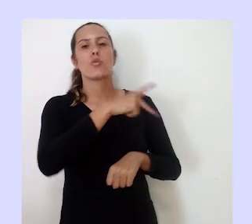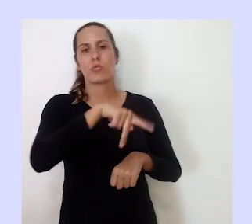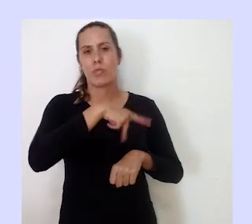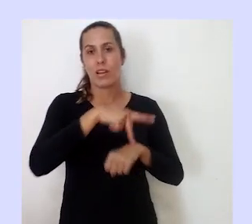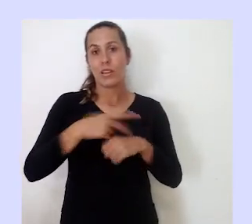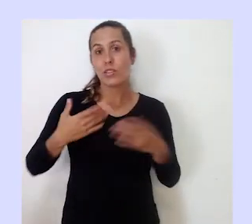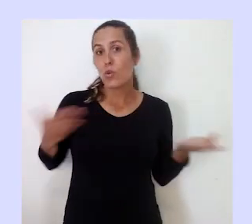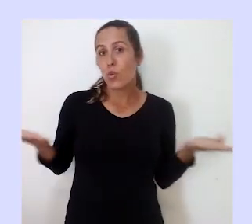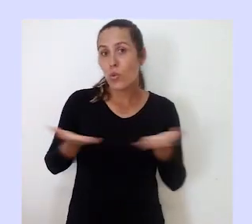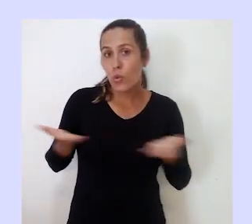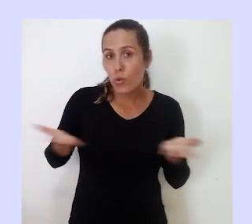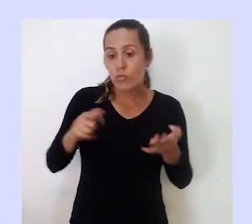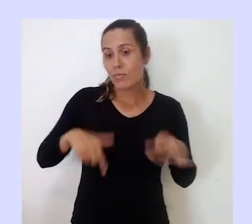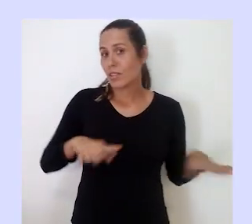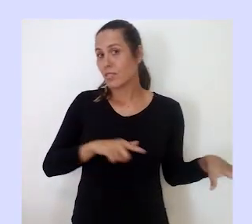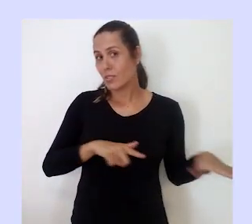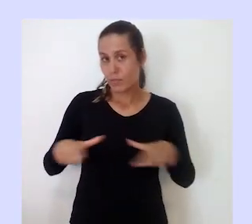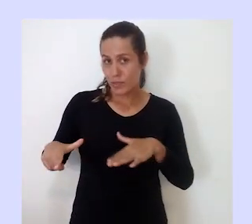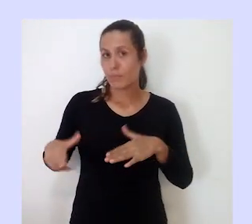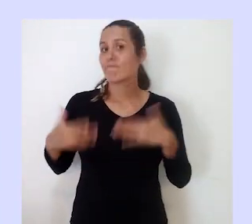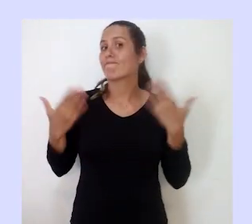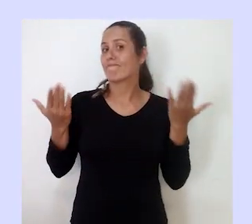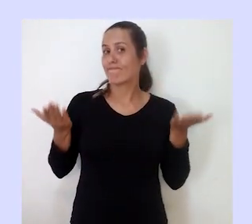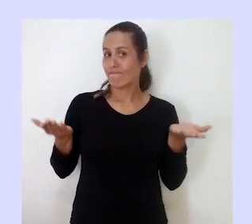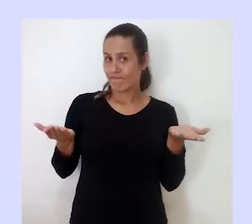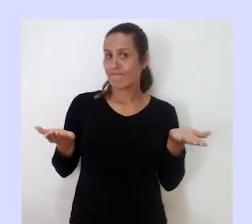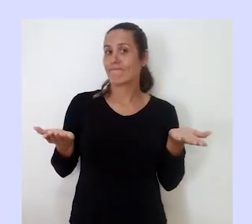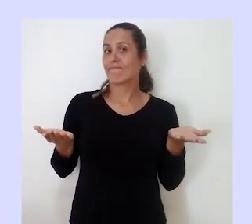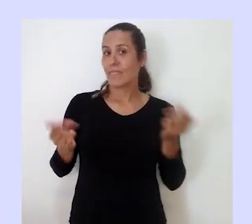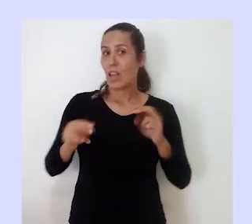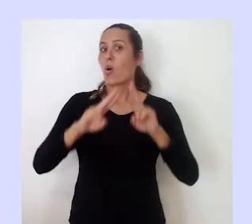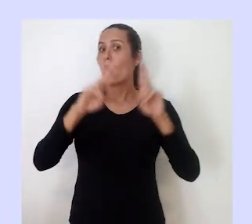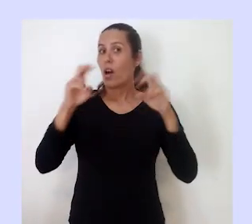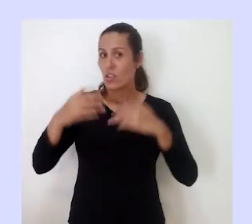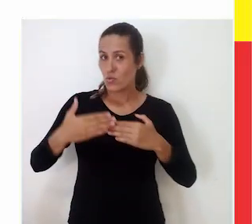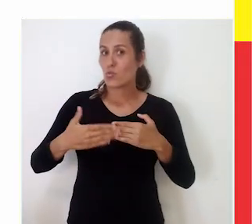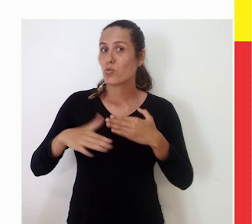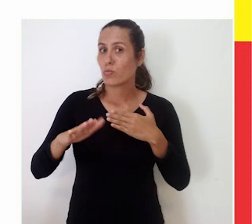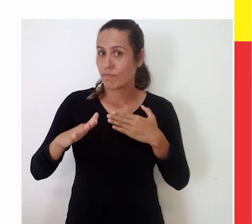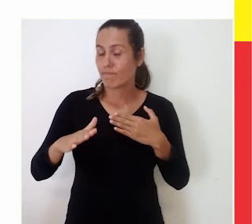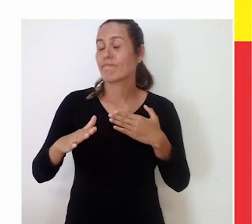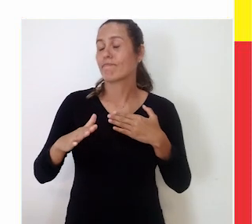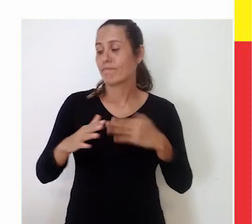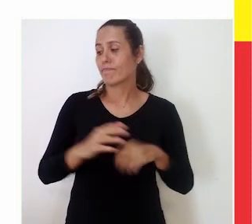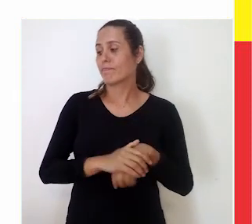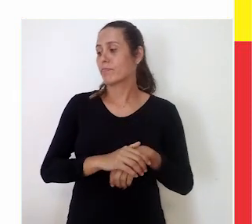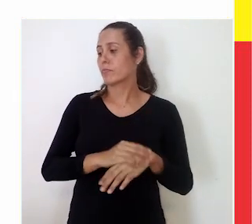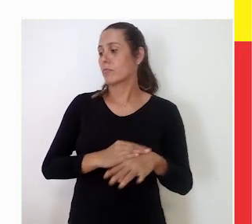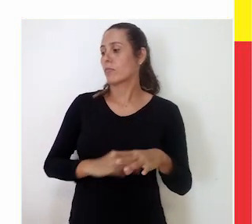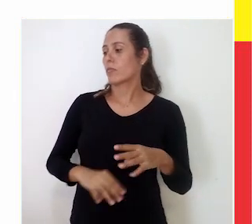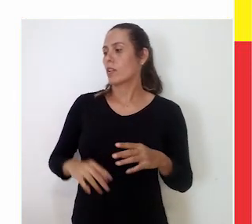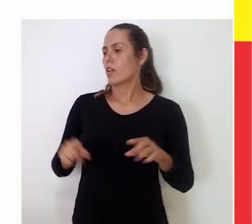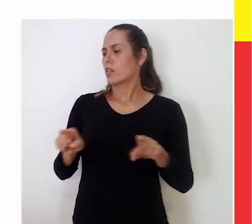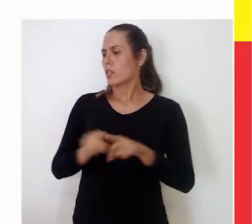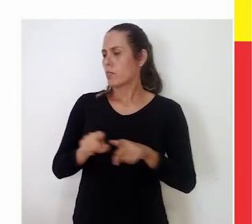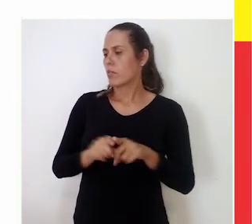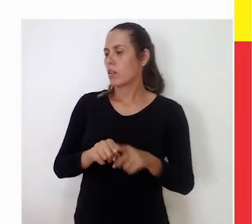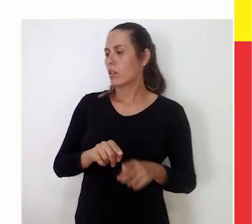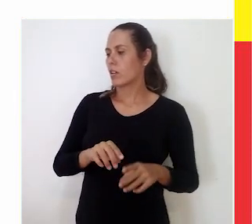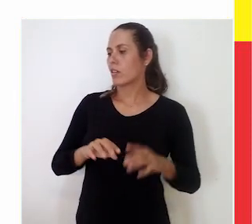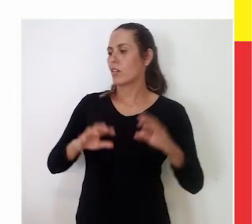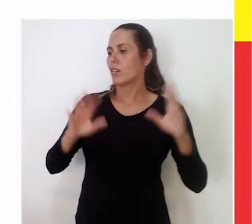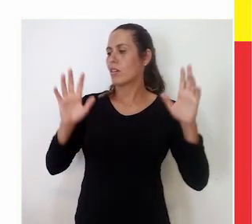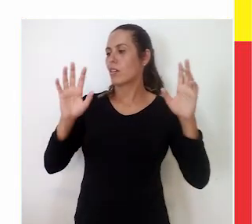país no dia de hoje, nesta semana. Bem atual esse assunto, hein? Tempestades de